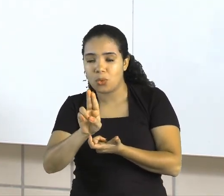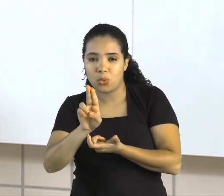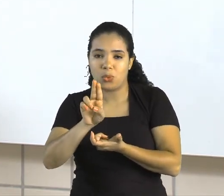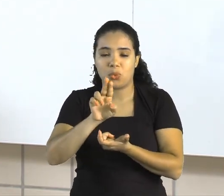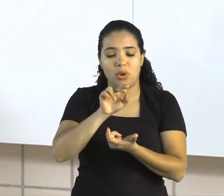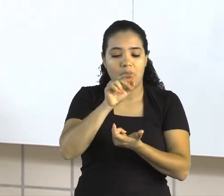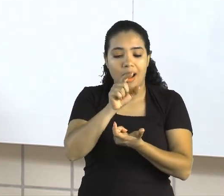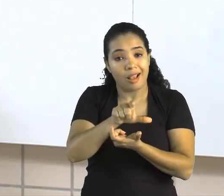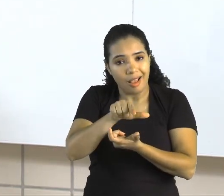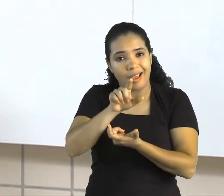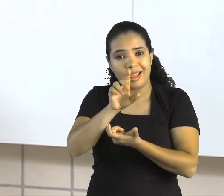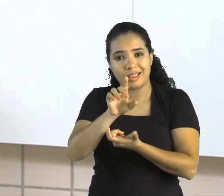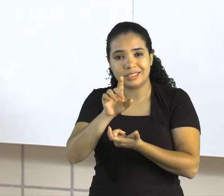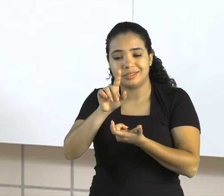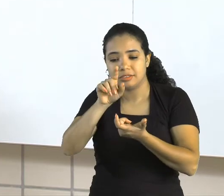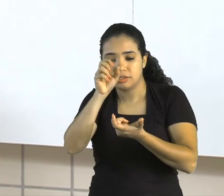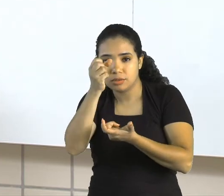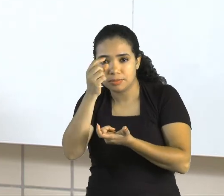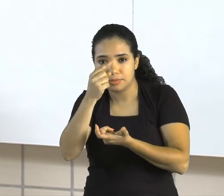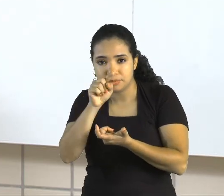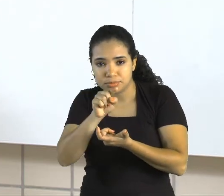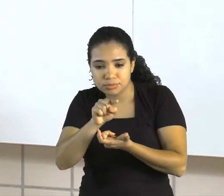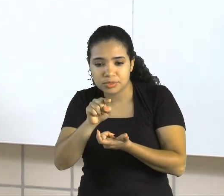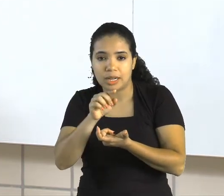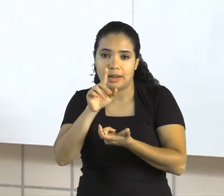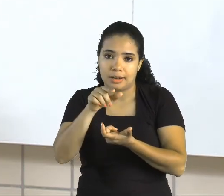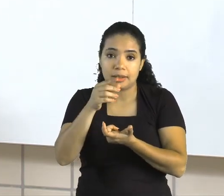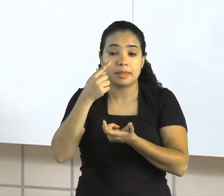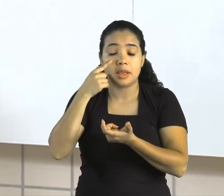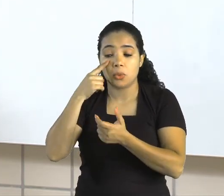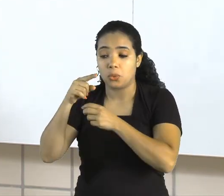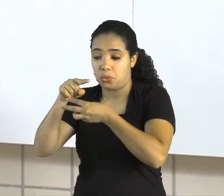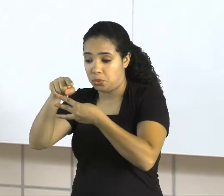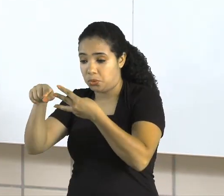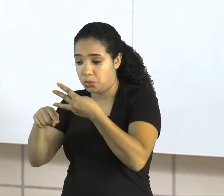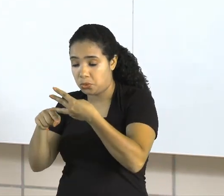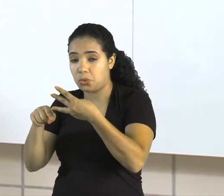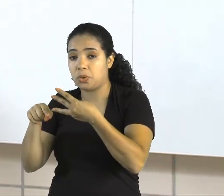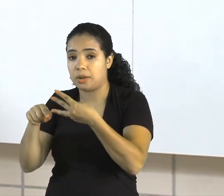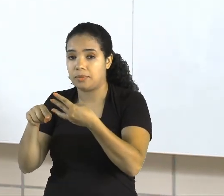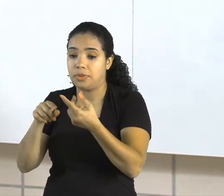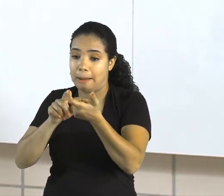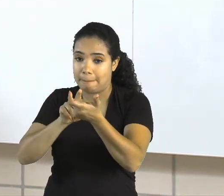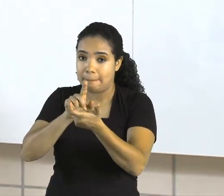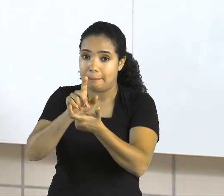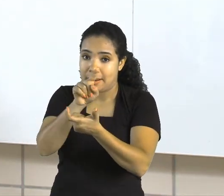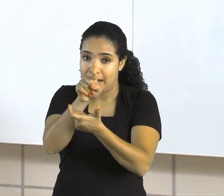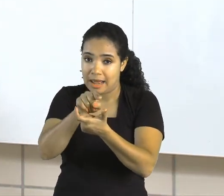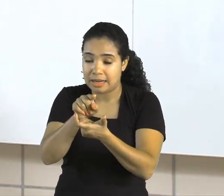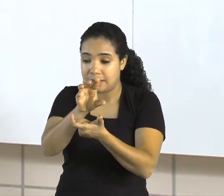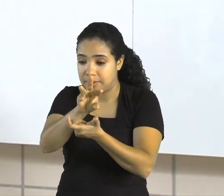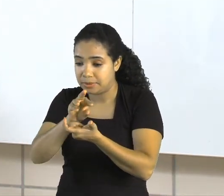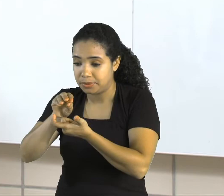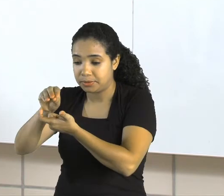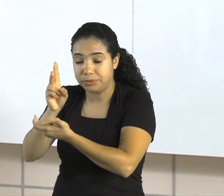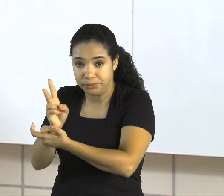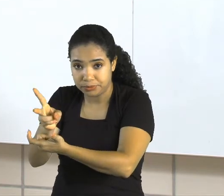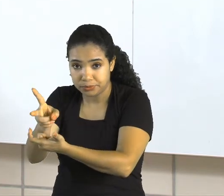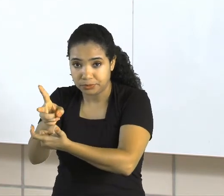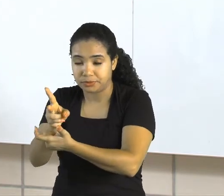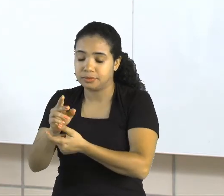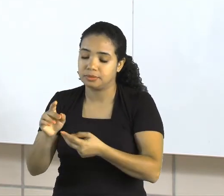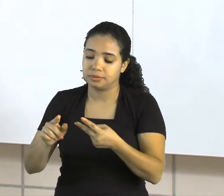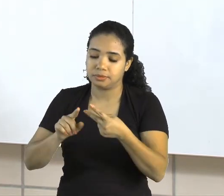o S com o som de Z. E o Z, quando se deriva de outra palavra com Z, quando o sufixo